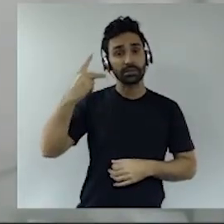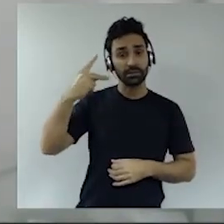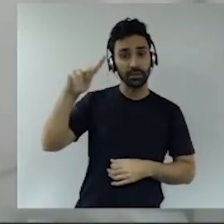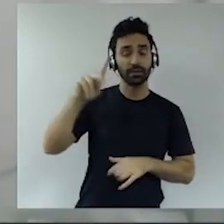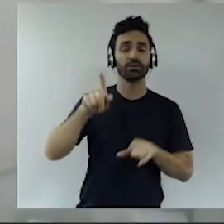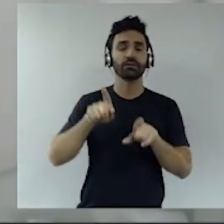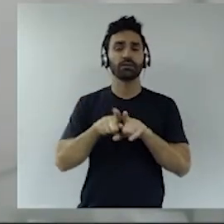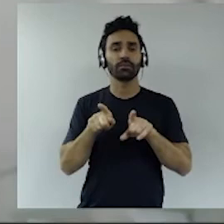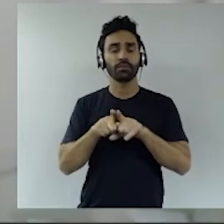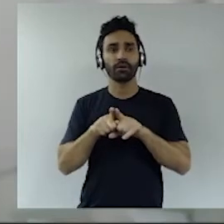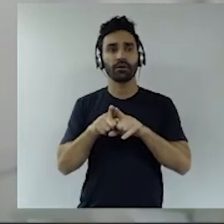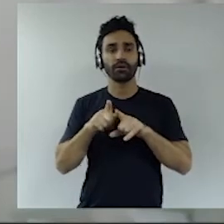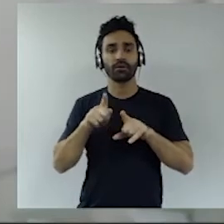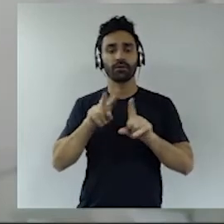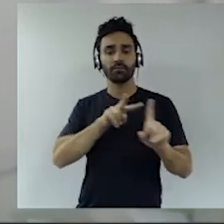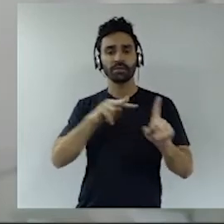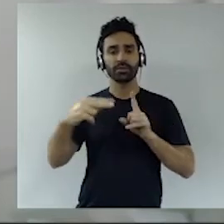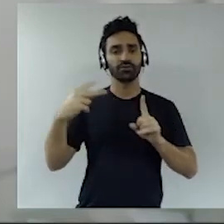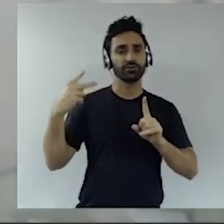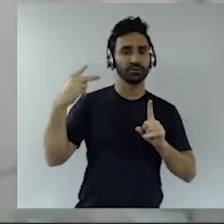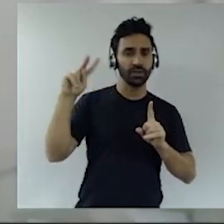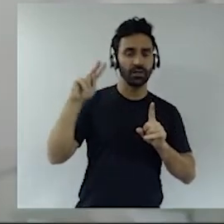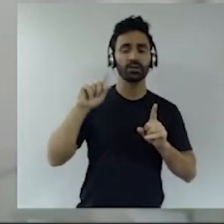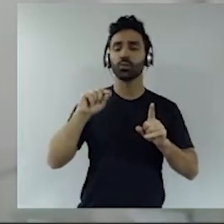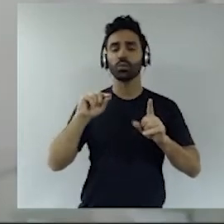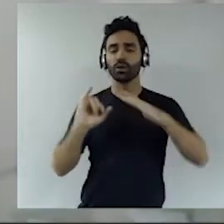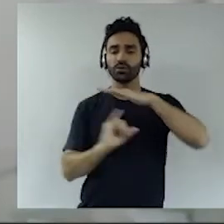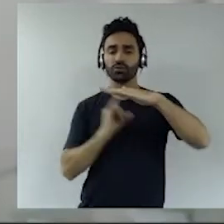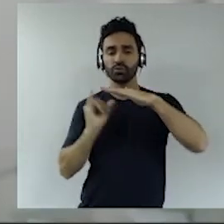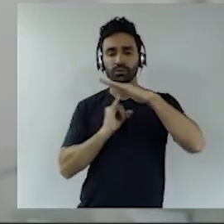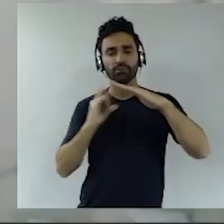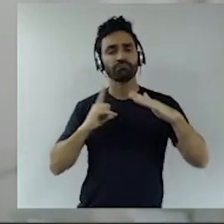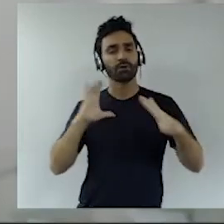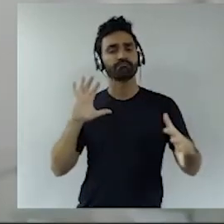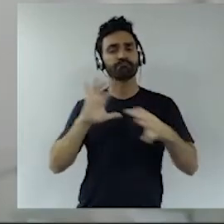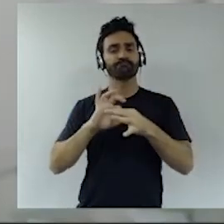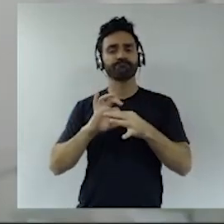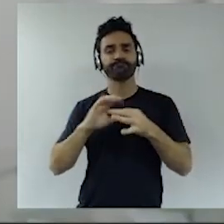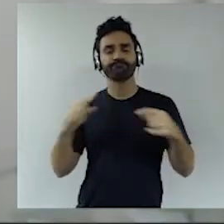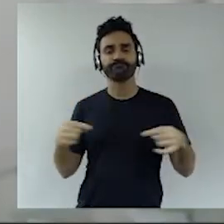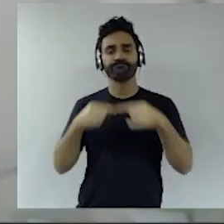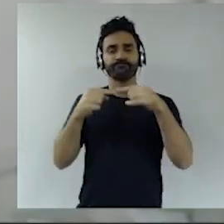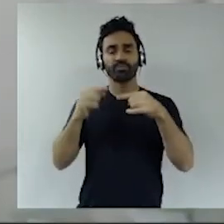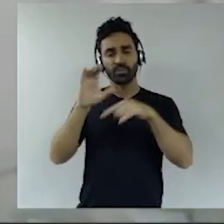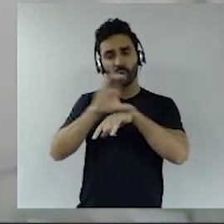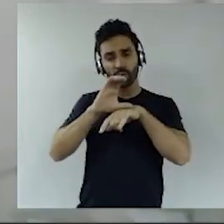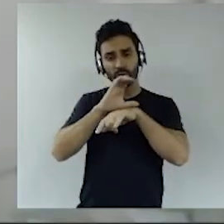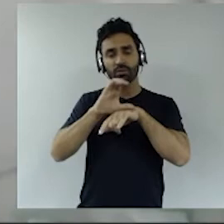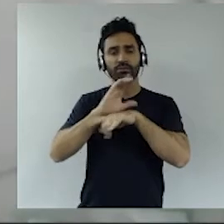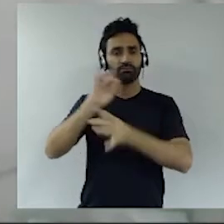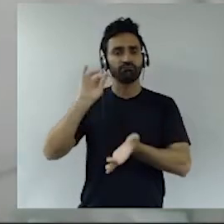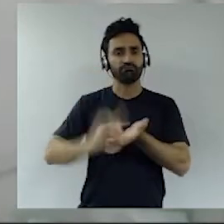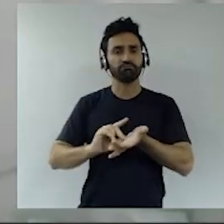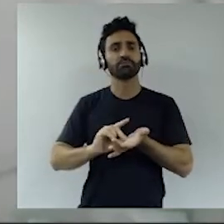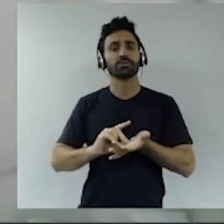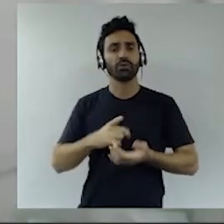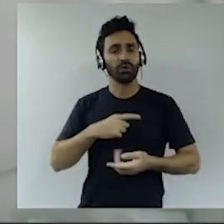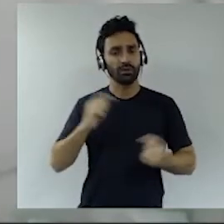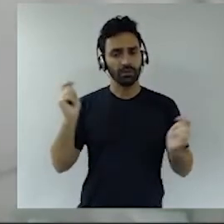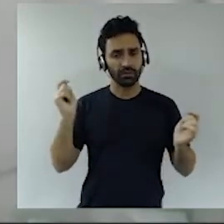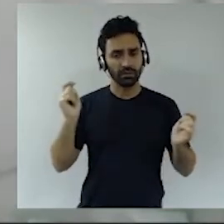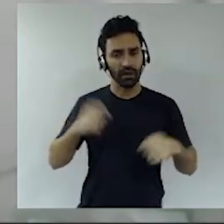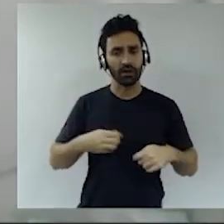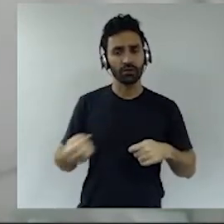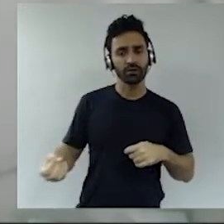traz o seu olhar numa instituição que tem estatura constitucional e que efetivamente dá um